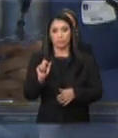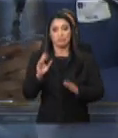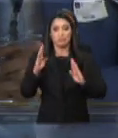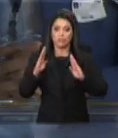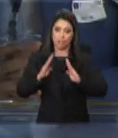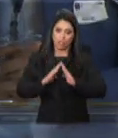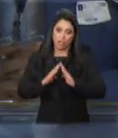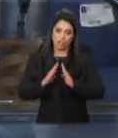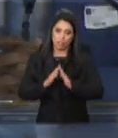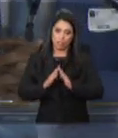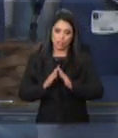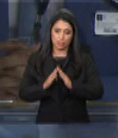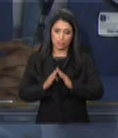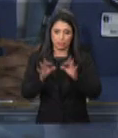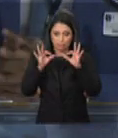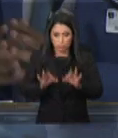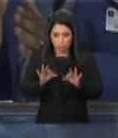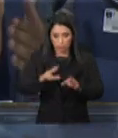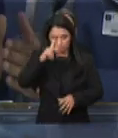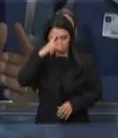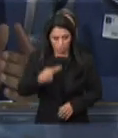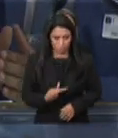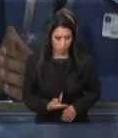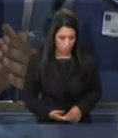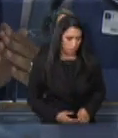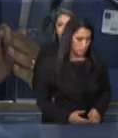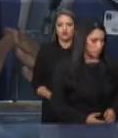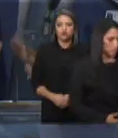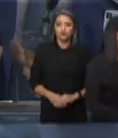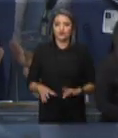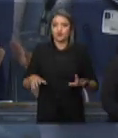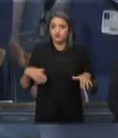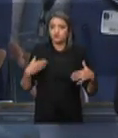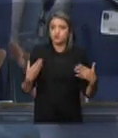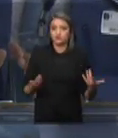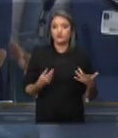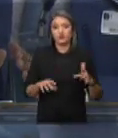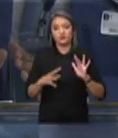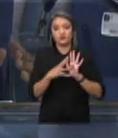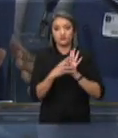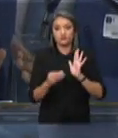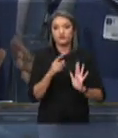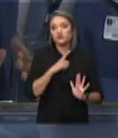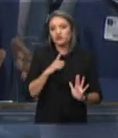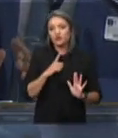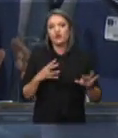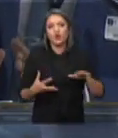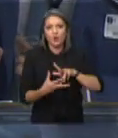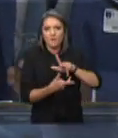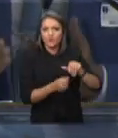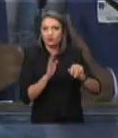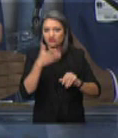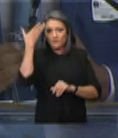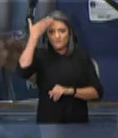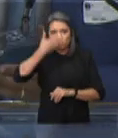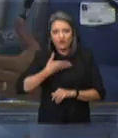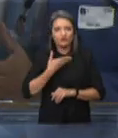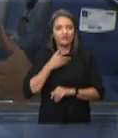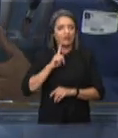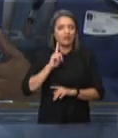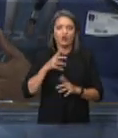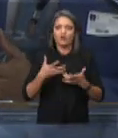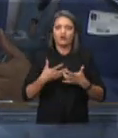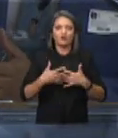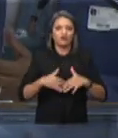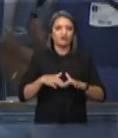ter uma moradia de forma digna e autônoma esse modelo já é comprovado no mundo inteiro que ele não funciona e a nossa política